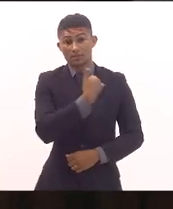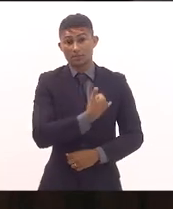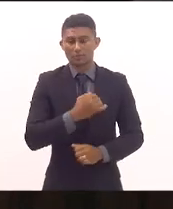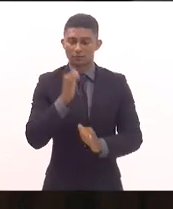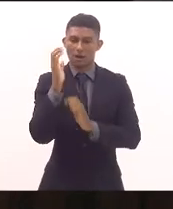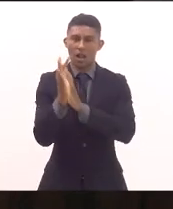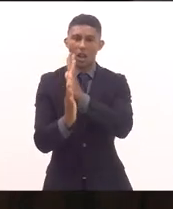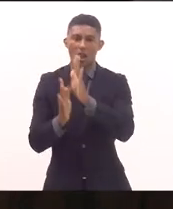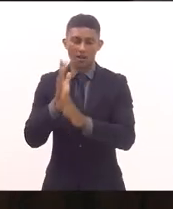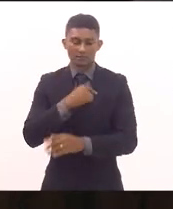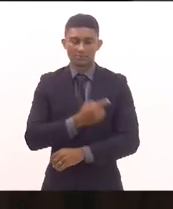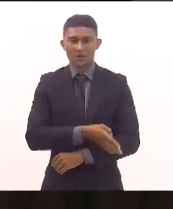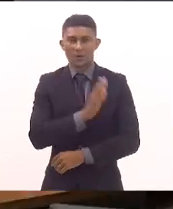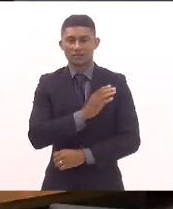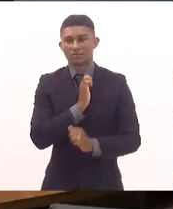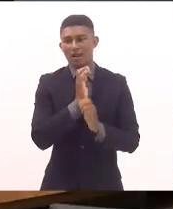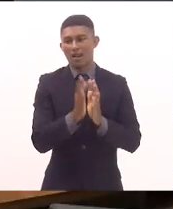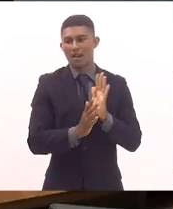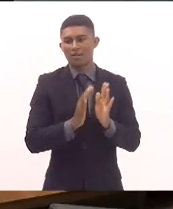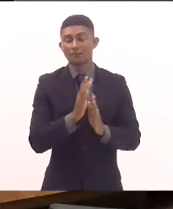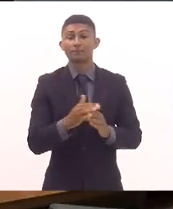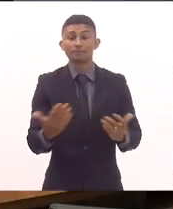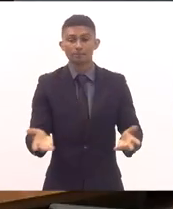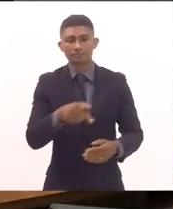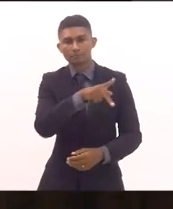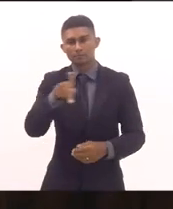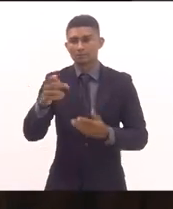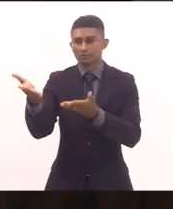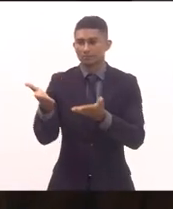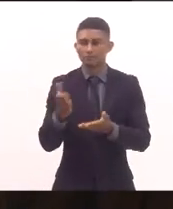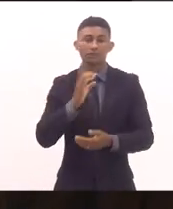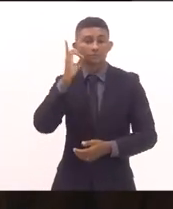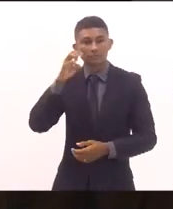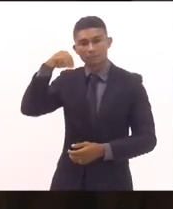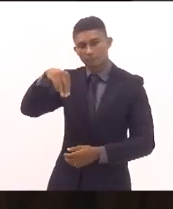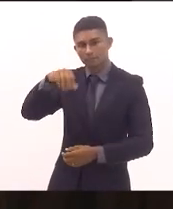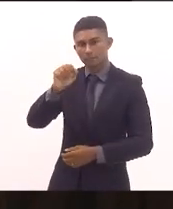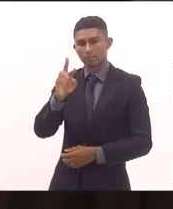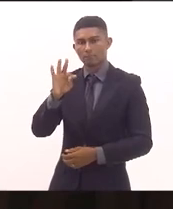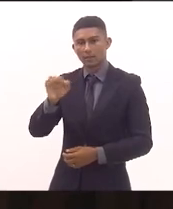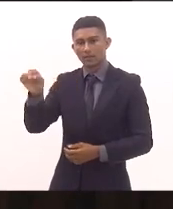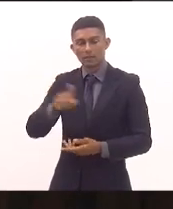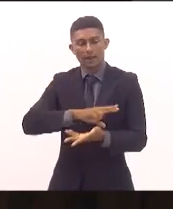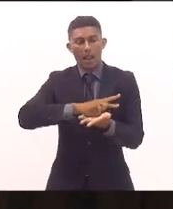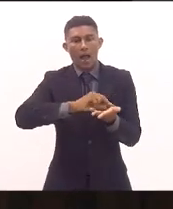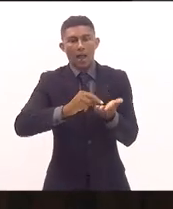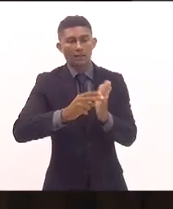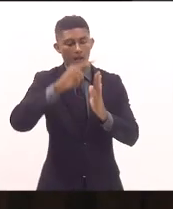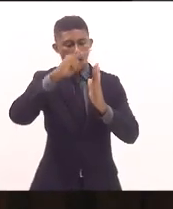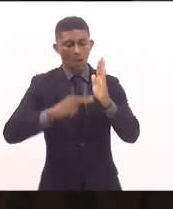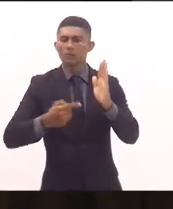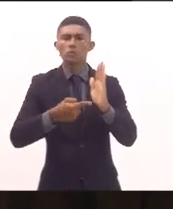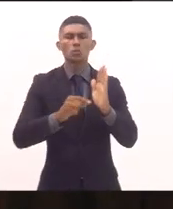meu coração. A presidência convida a deputada Marta Rocha a fazer a leitura da ata da sessão anterior.